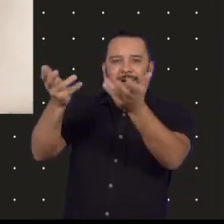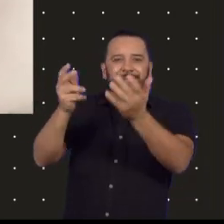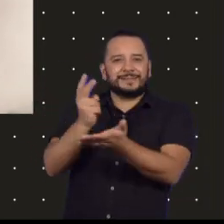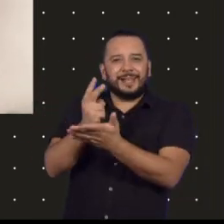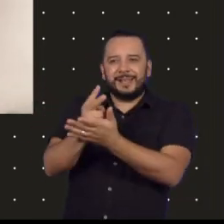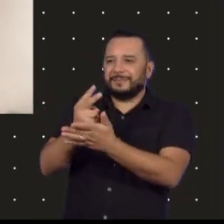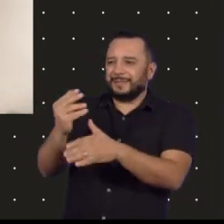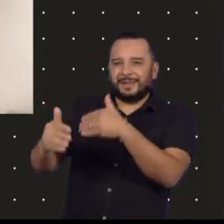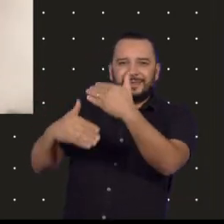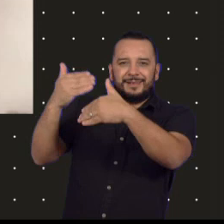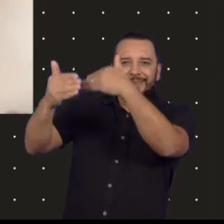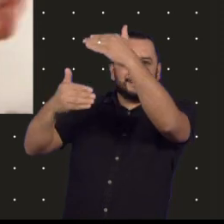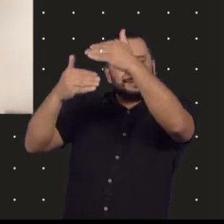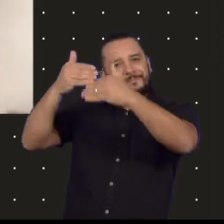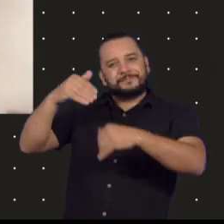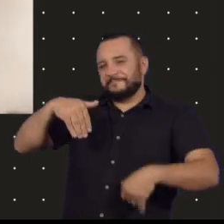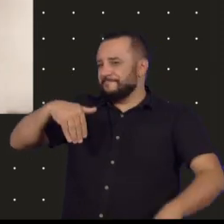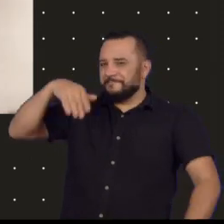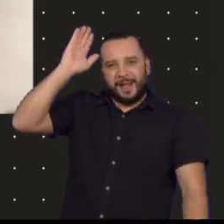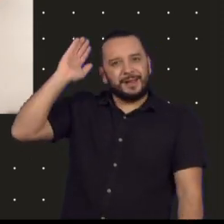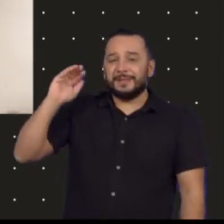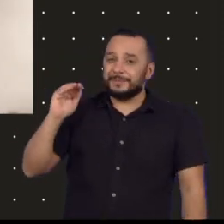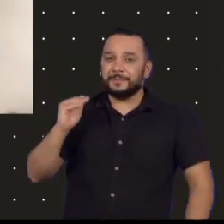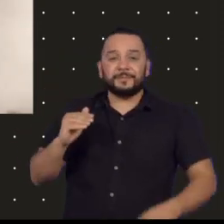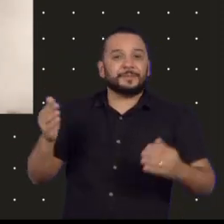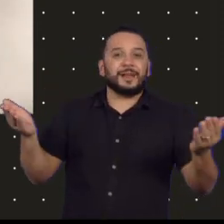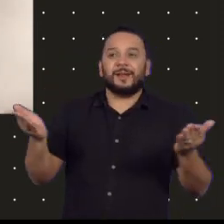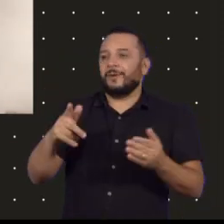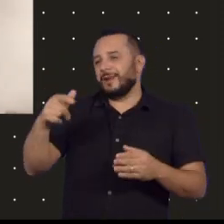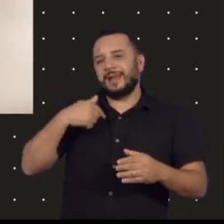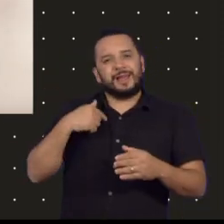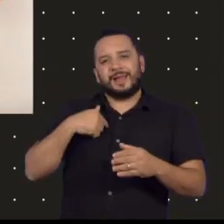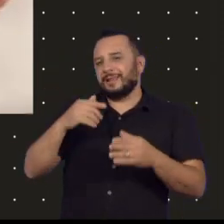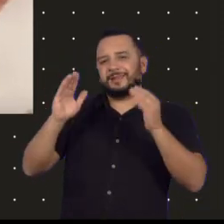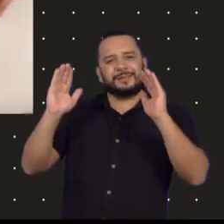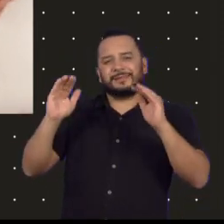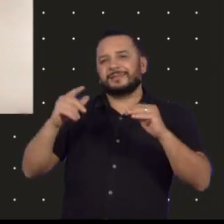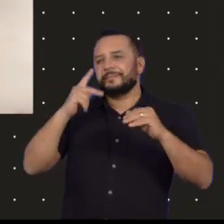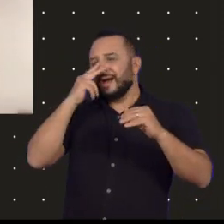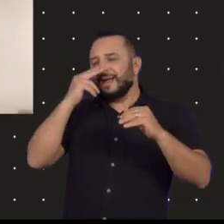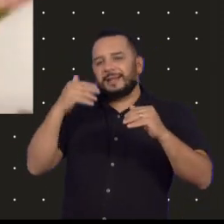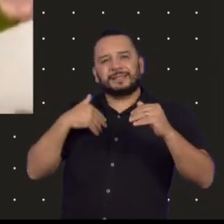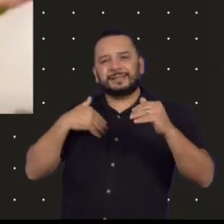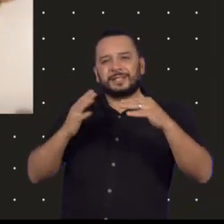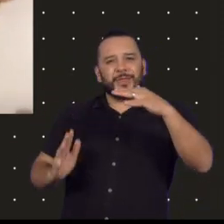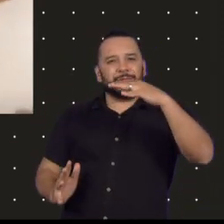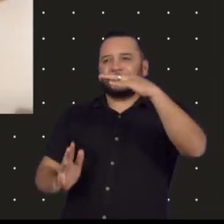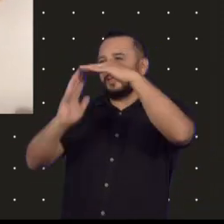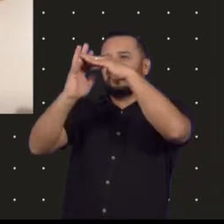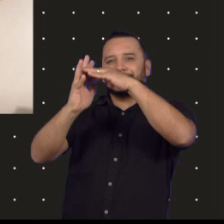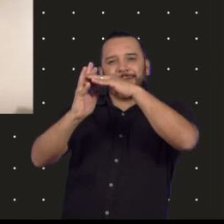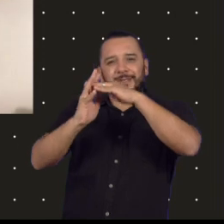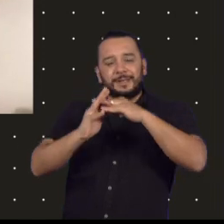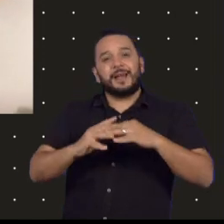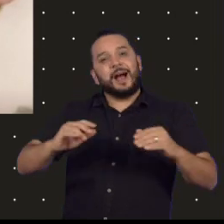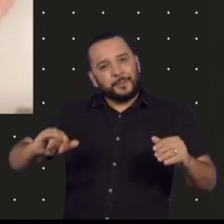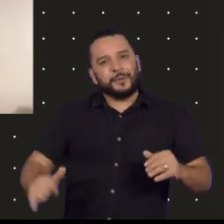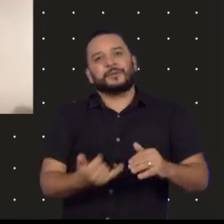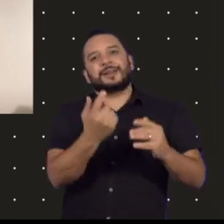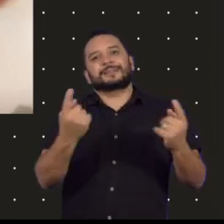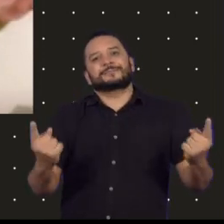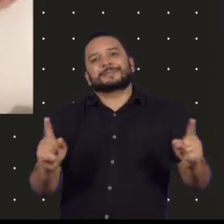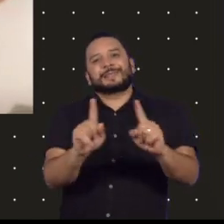vez mais. Agora ela está num apogeu. Aproveita a persona. Aproveita quem está vendo a persona,